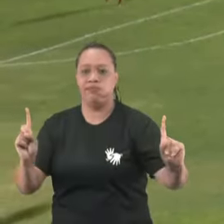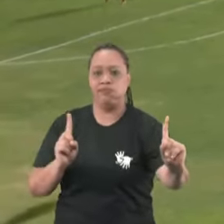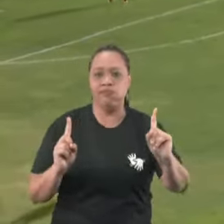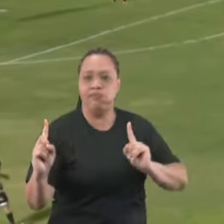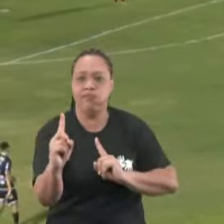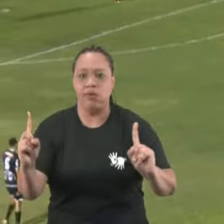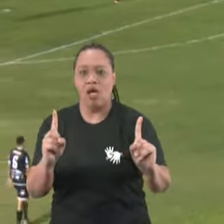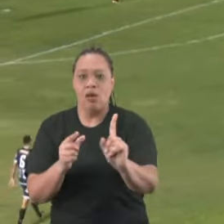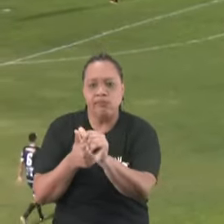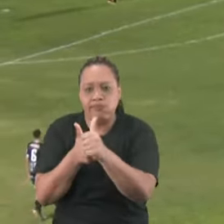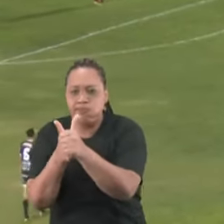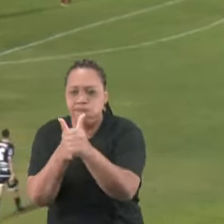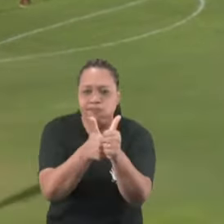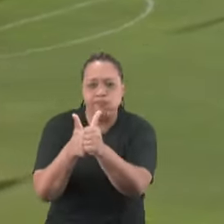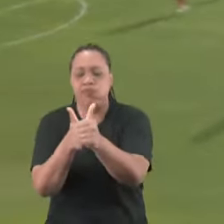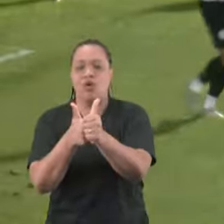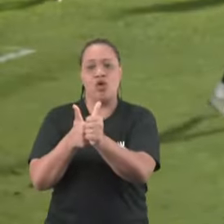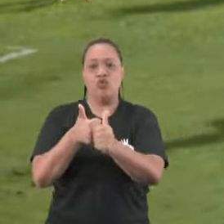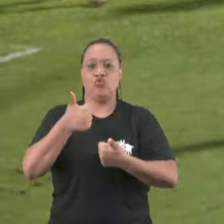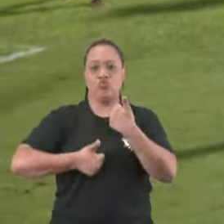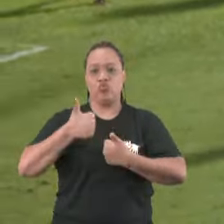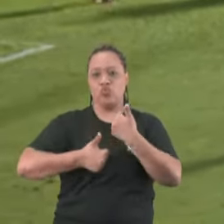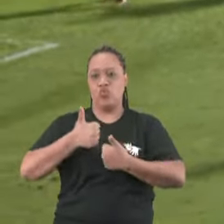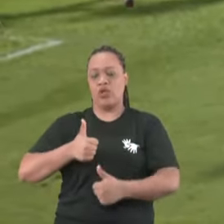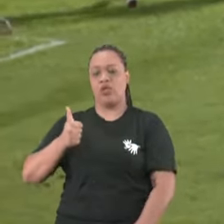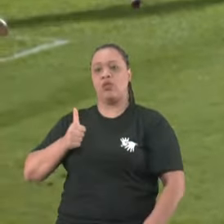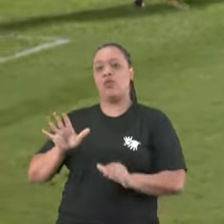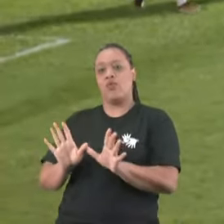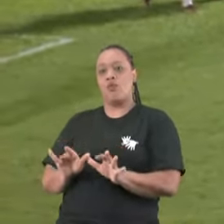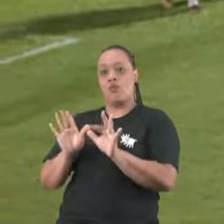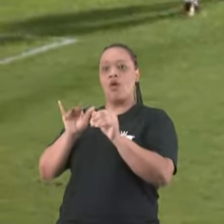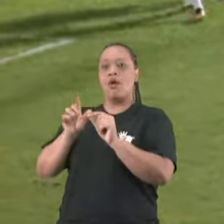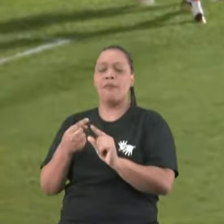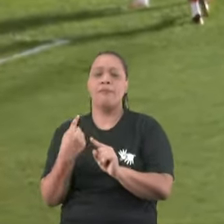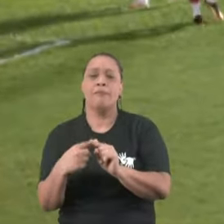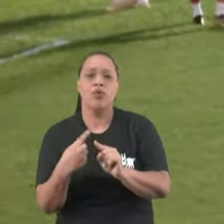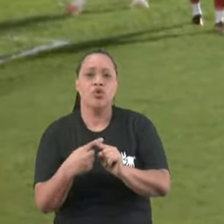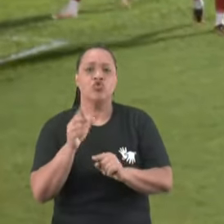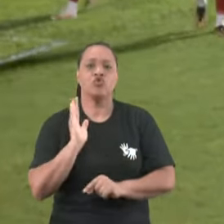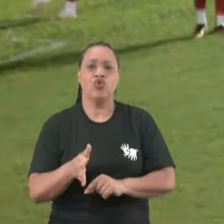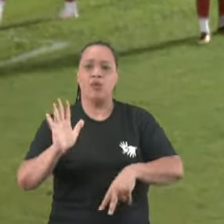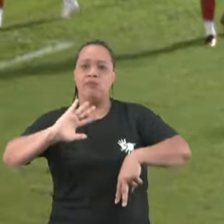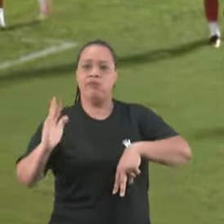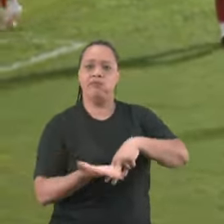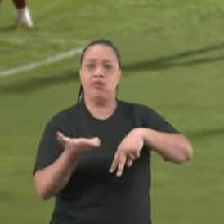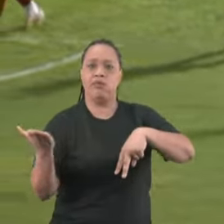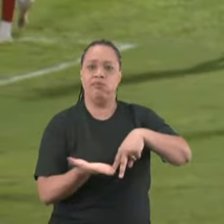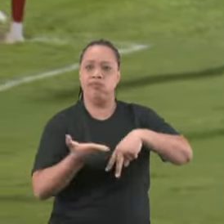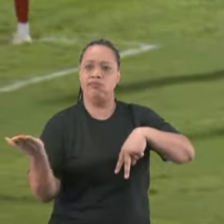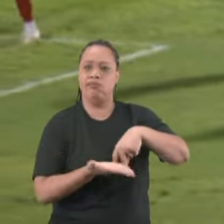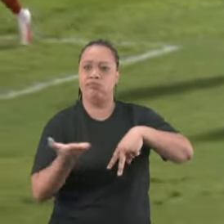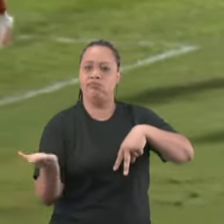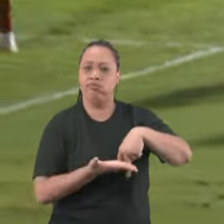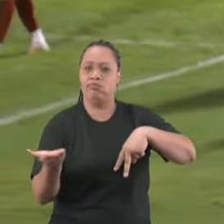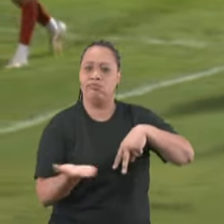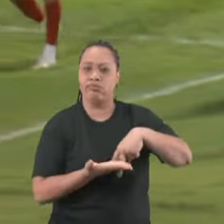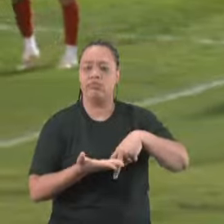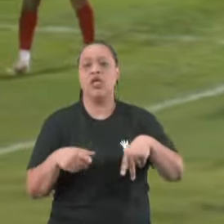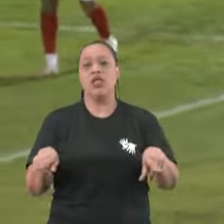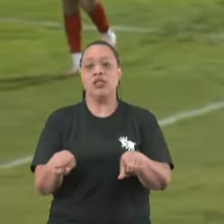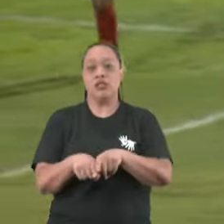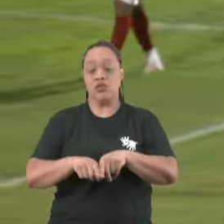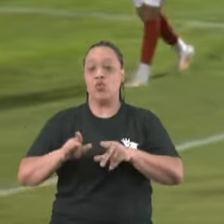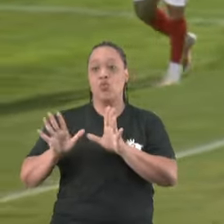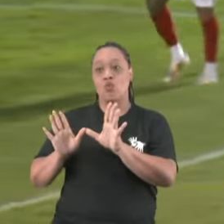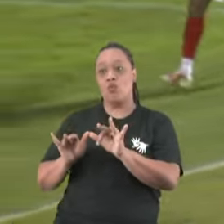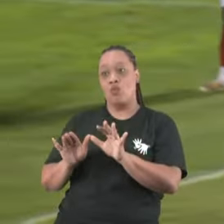a marcação em cima do jogador do Asa. Por quê? Porque ele já tem o cartão amarelo, ele tinha perdido a passada e tinha essa